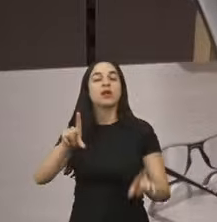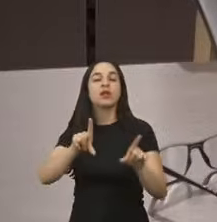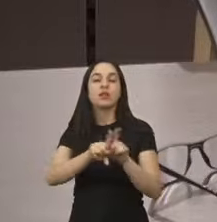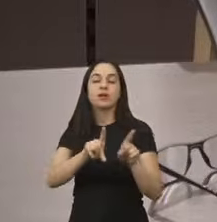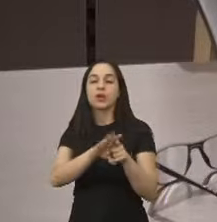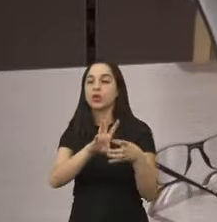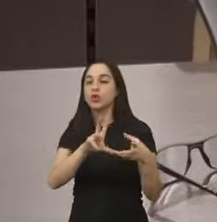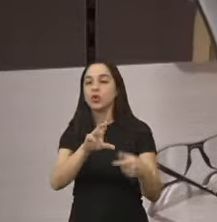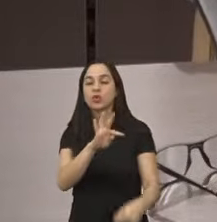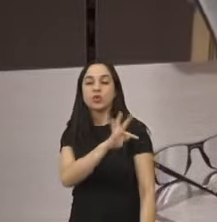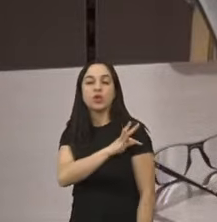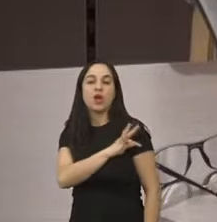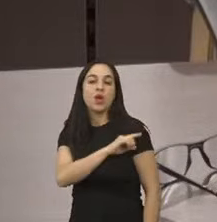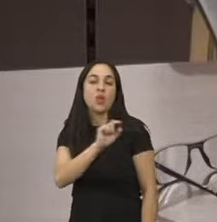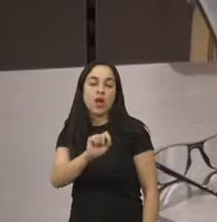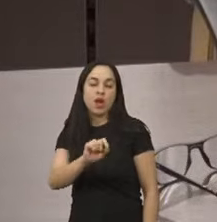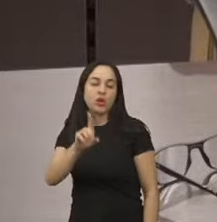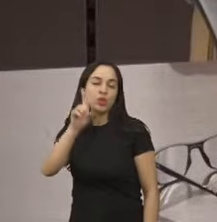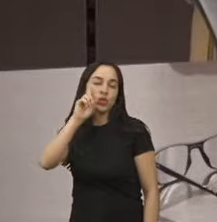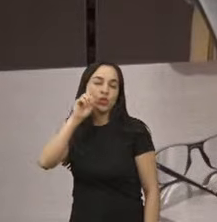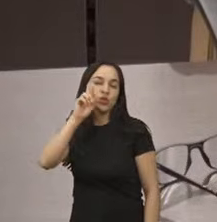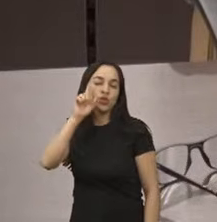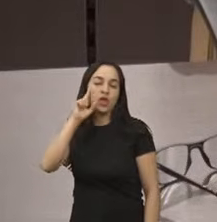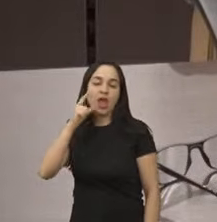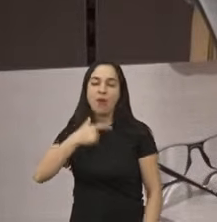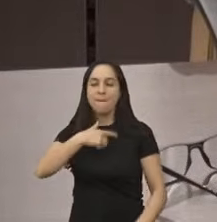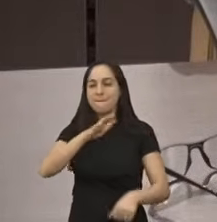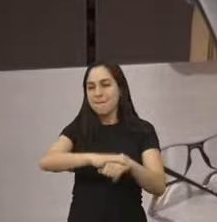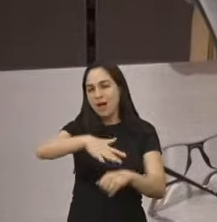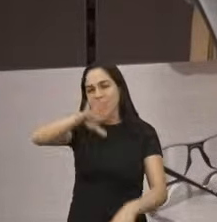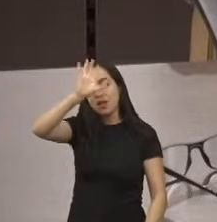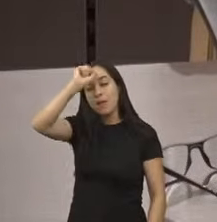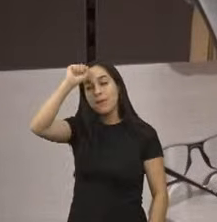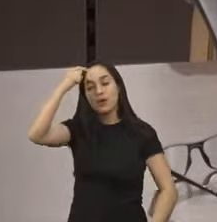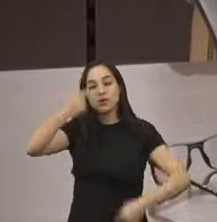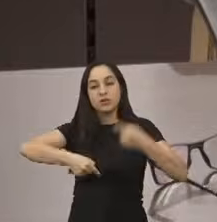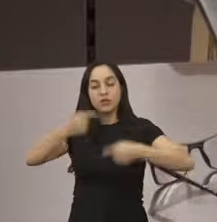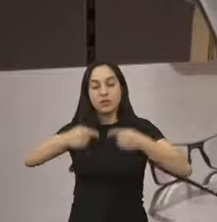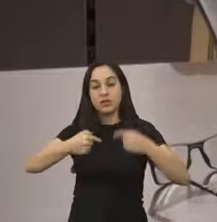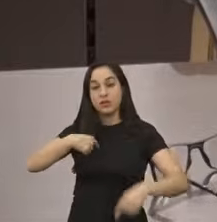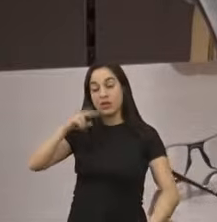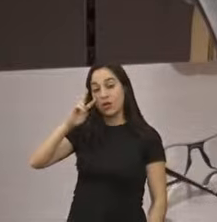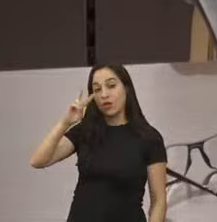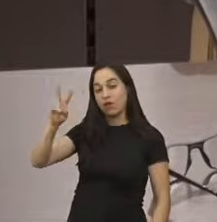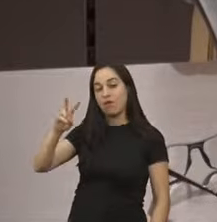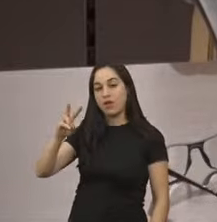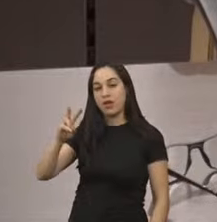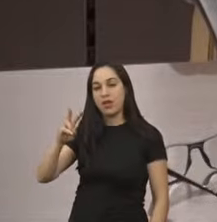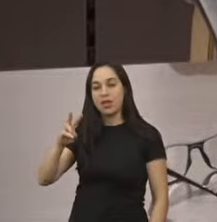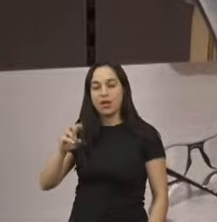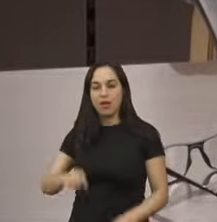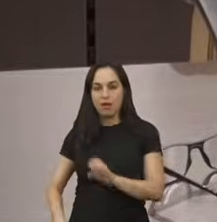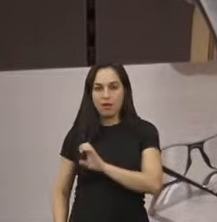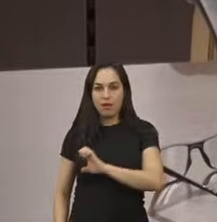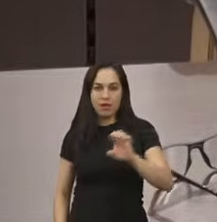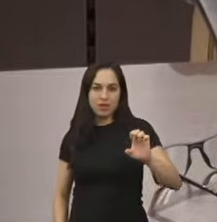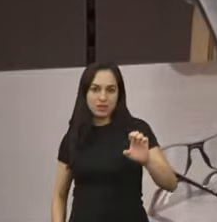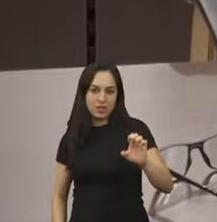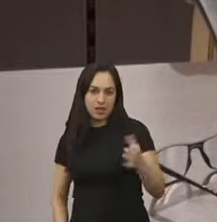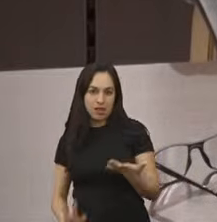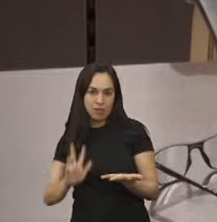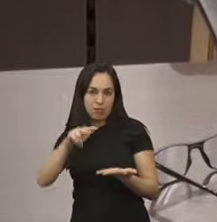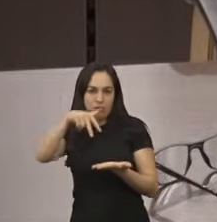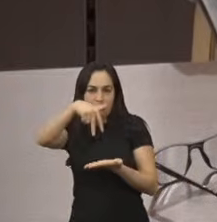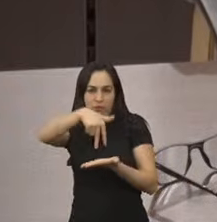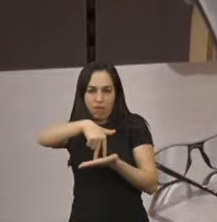em dizer, cada dia eu aprendo um pouco mais de sobre política. E eu ver a esquerda subindo na tribuna, esperneando desse jeito, cheio